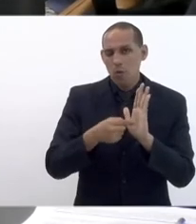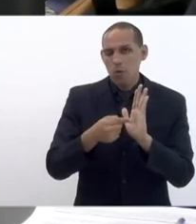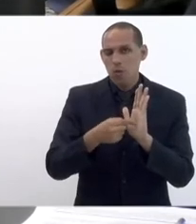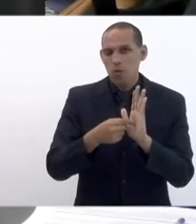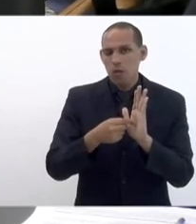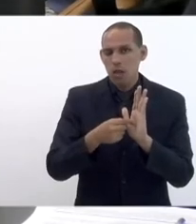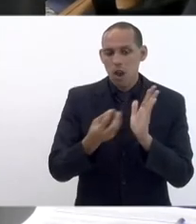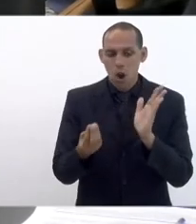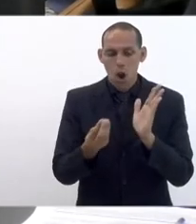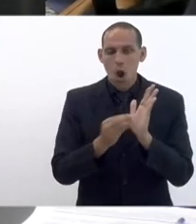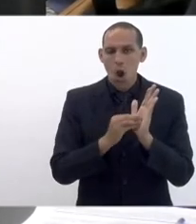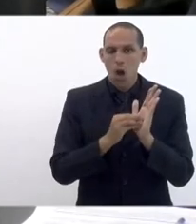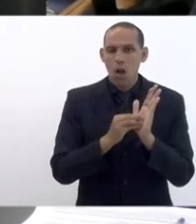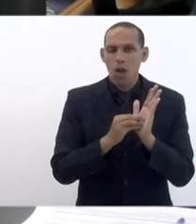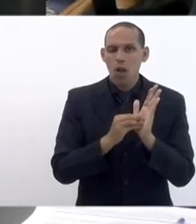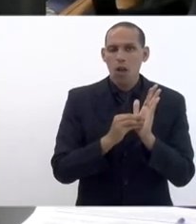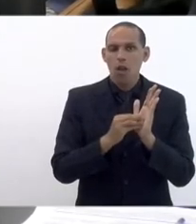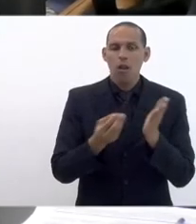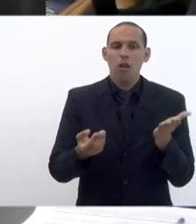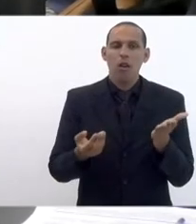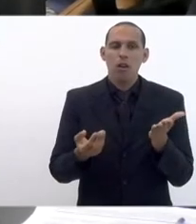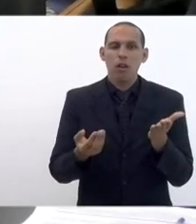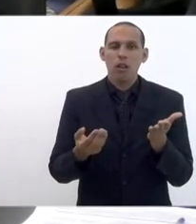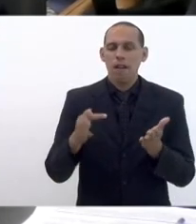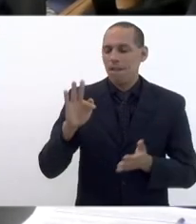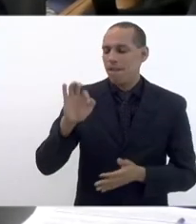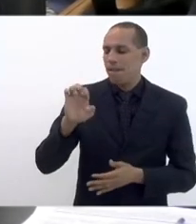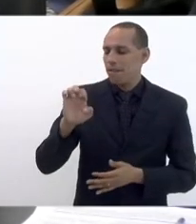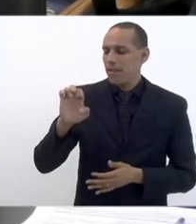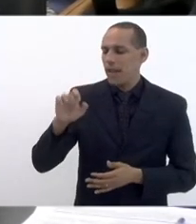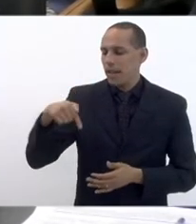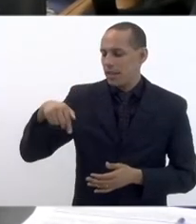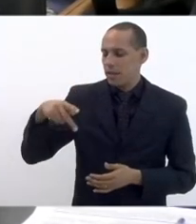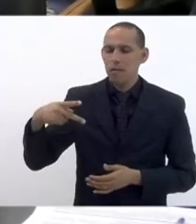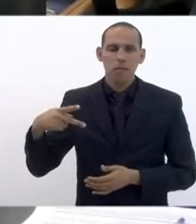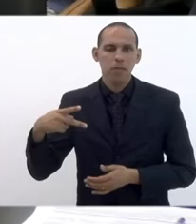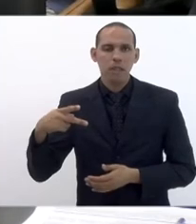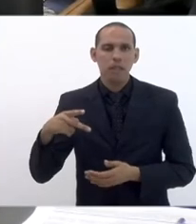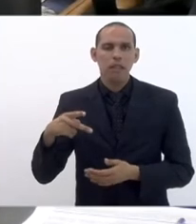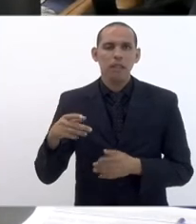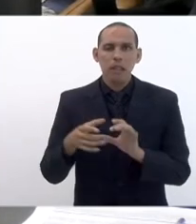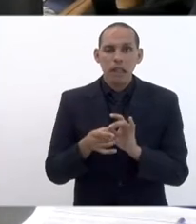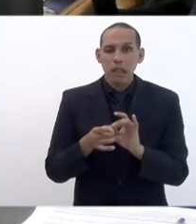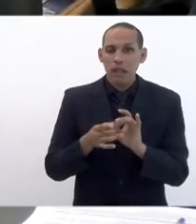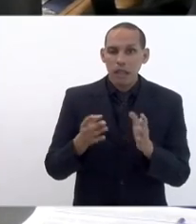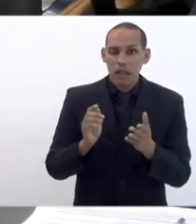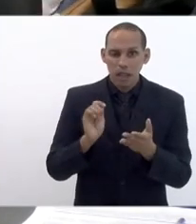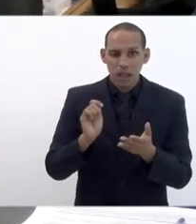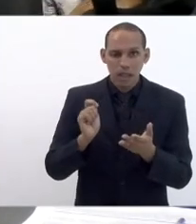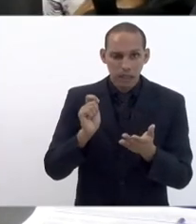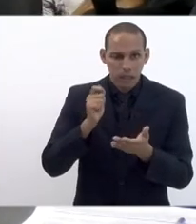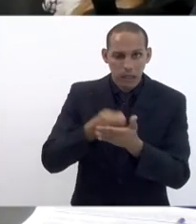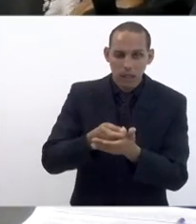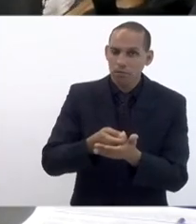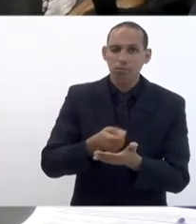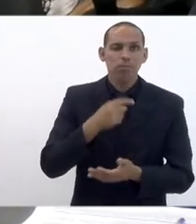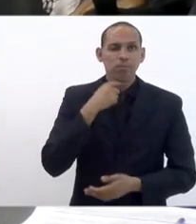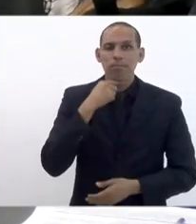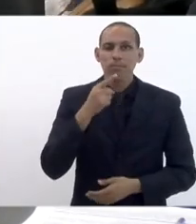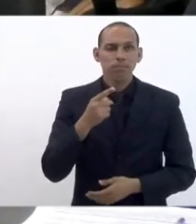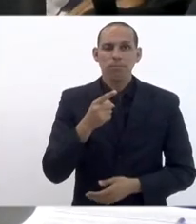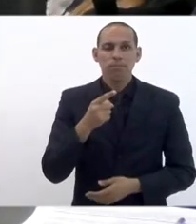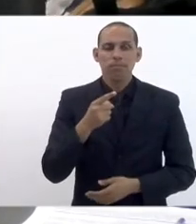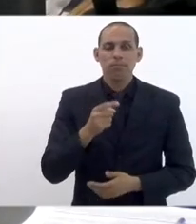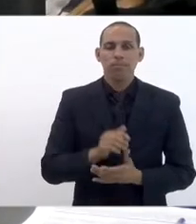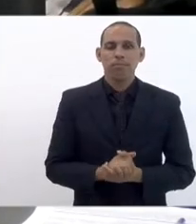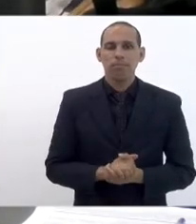alteração na lei do FECP, porque o FECP não permite esse tipo de custeio, deputado Valdec. O FECP